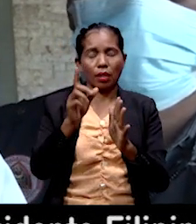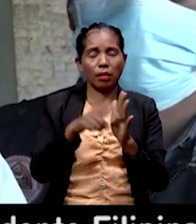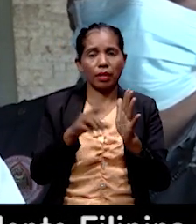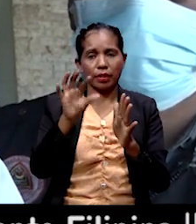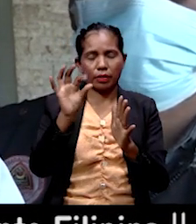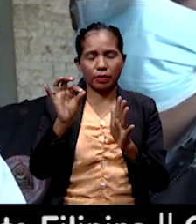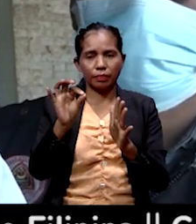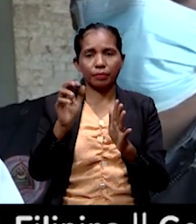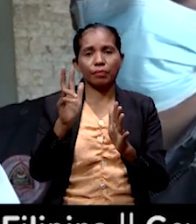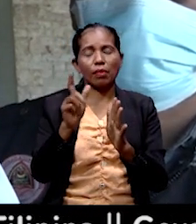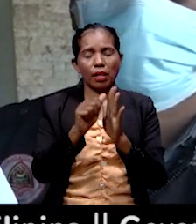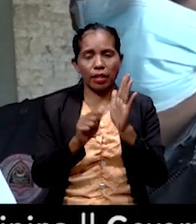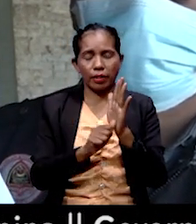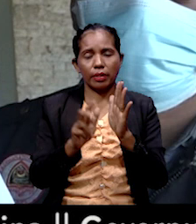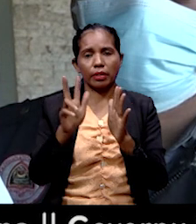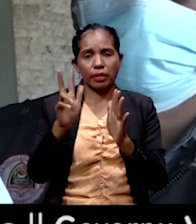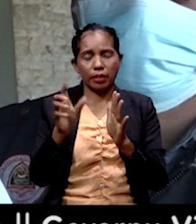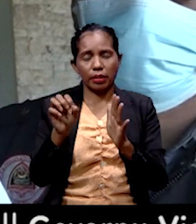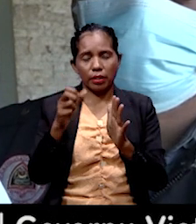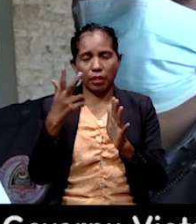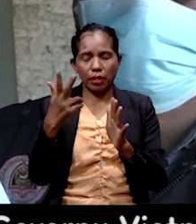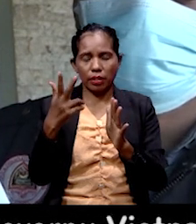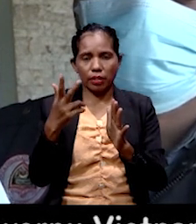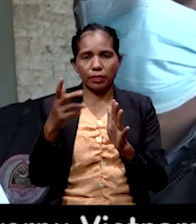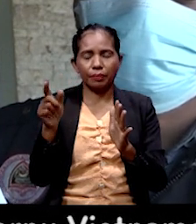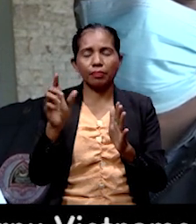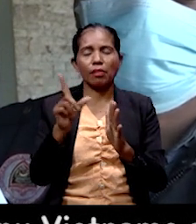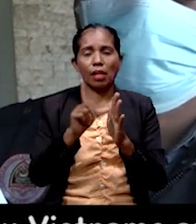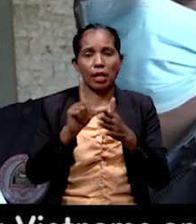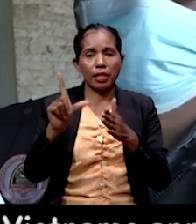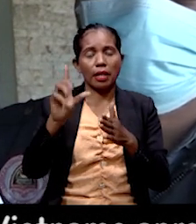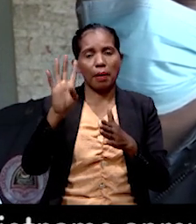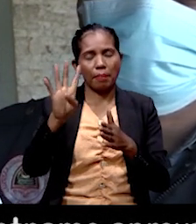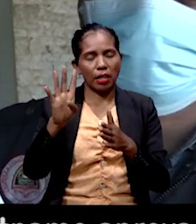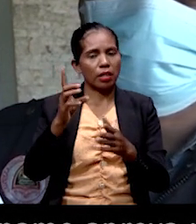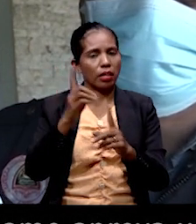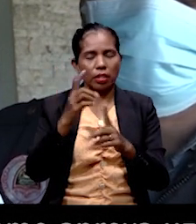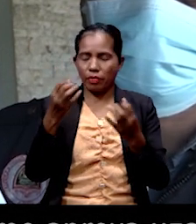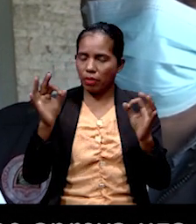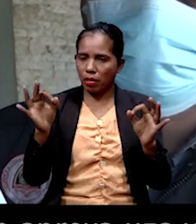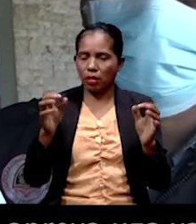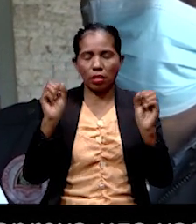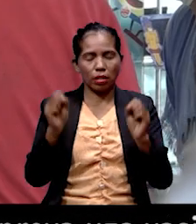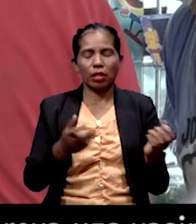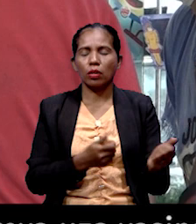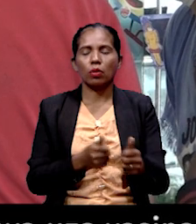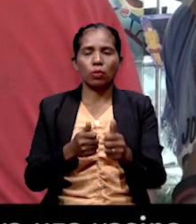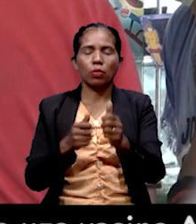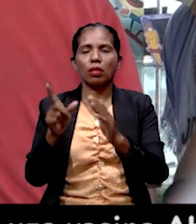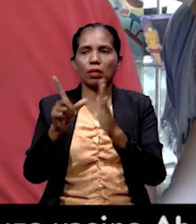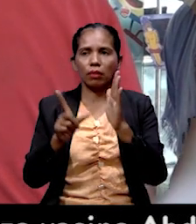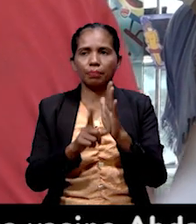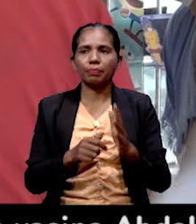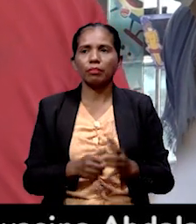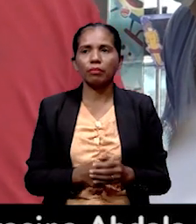artigo 13 alinea B hatete kata ne liu prazona e tem que prosseguir lei no vigor. Além de nisso, a